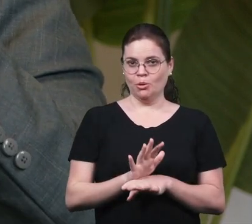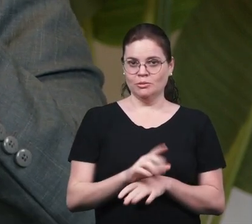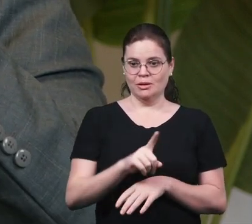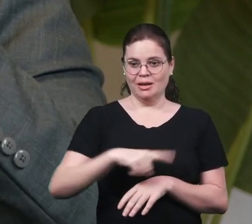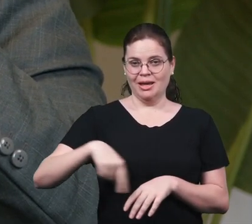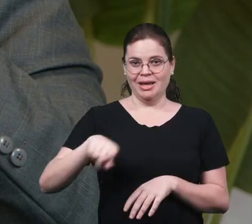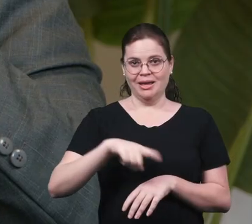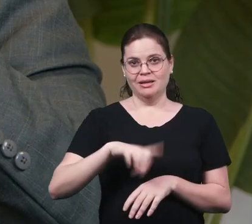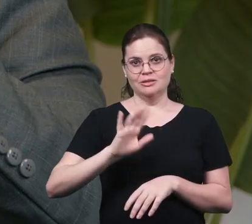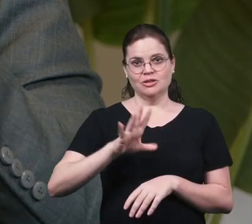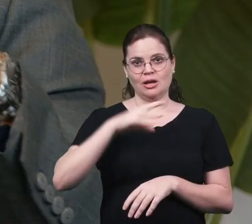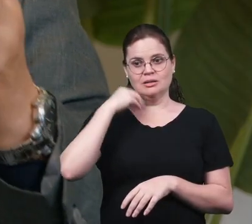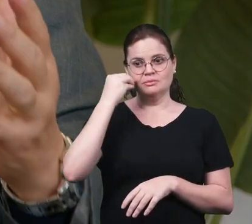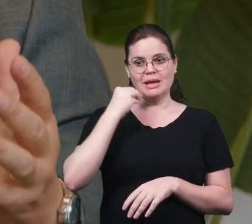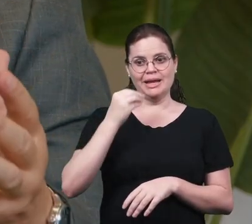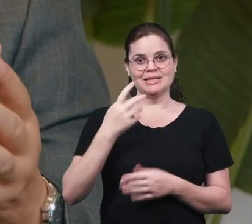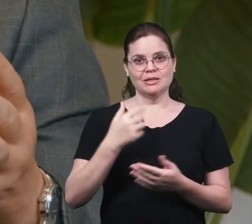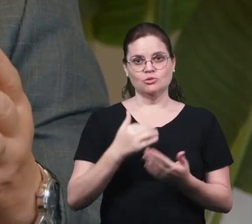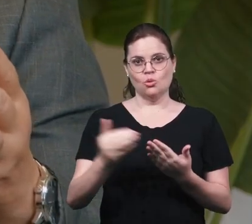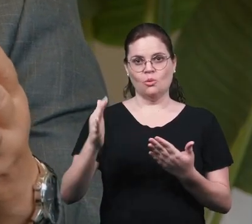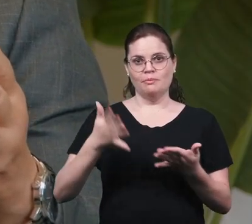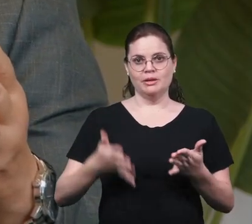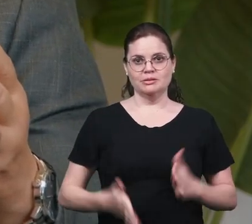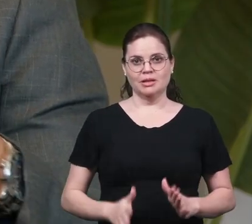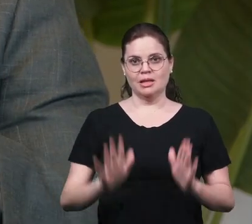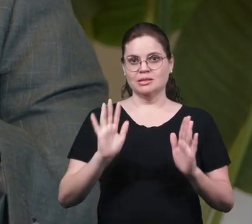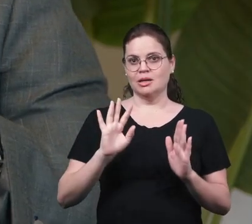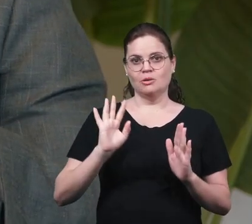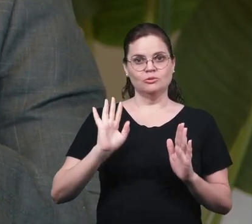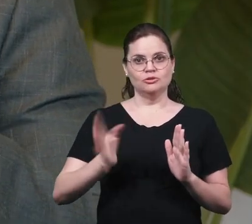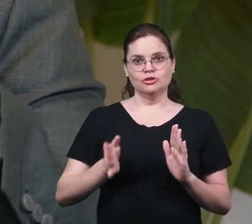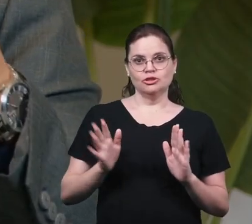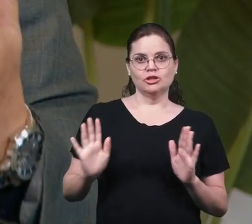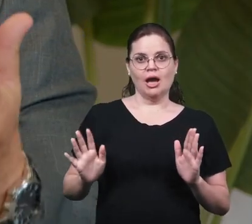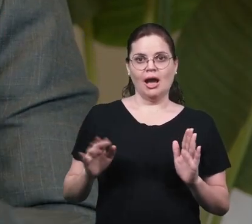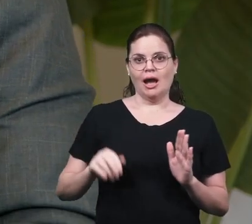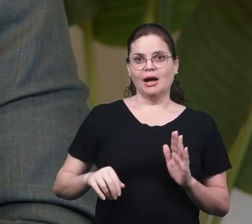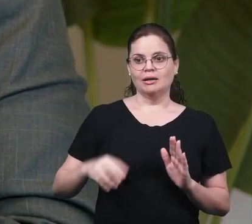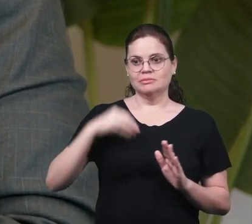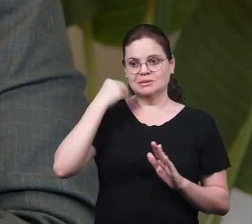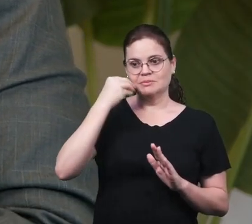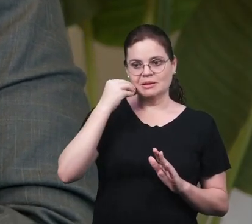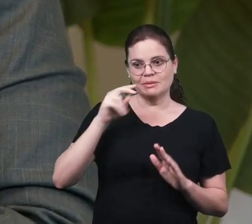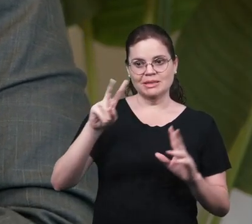este lar foi obra do acaso? Será que foi por acaso?